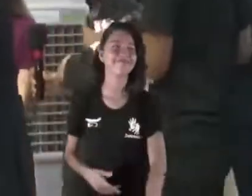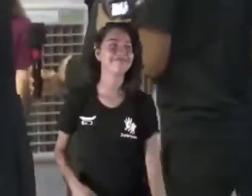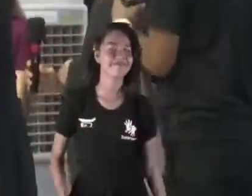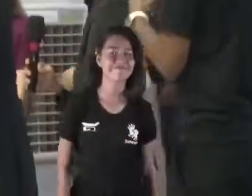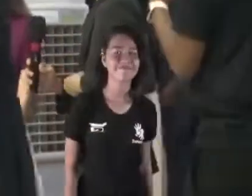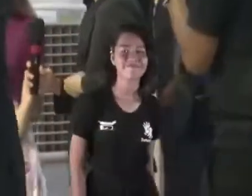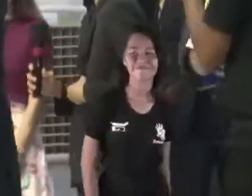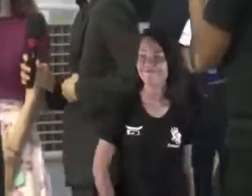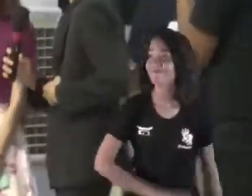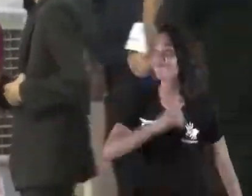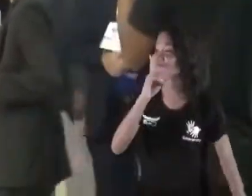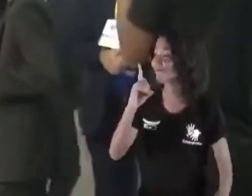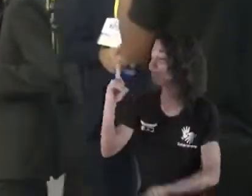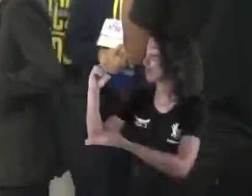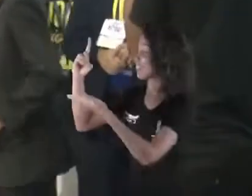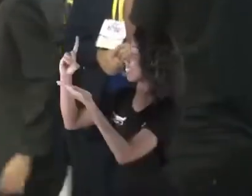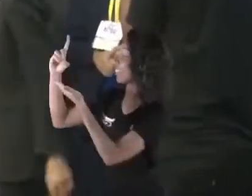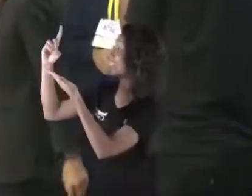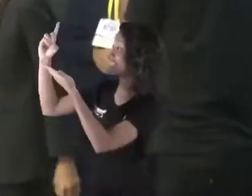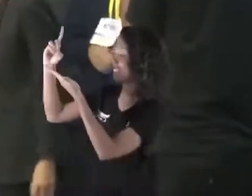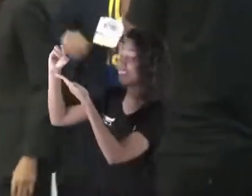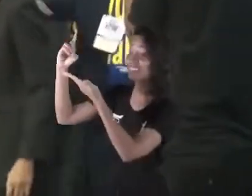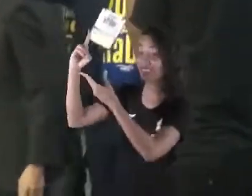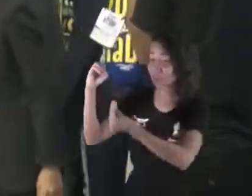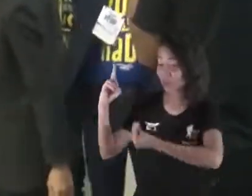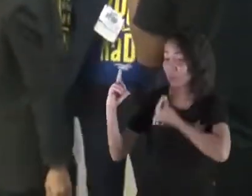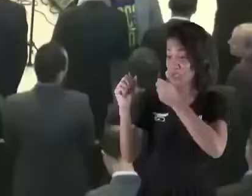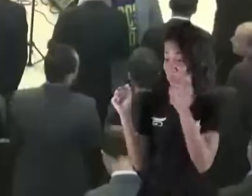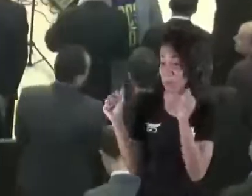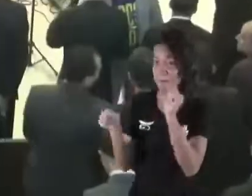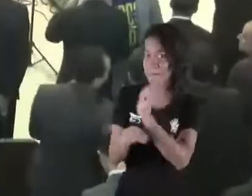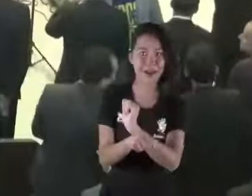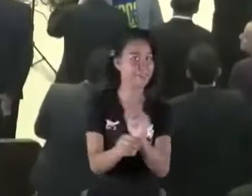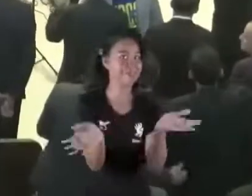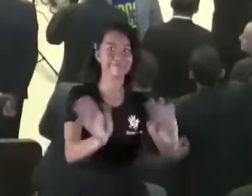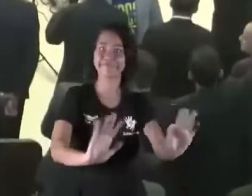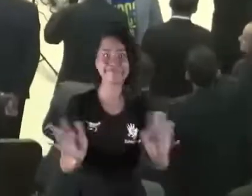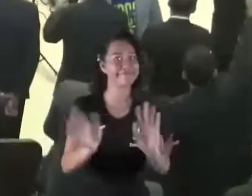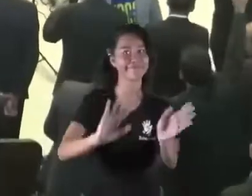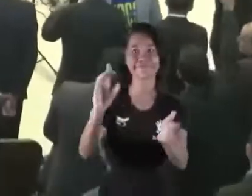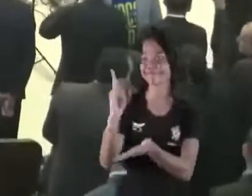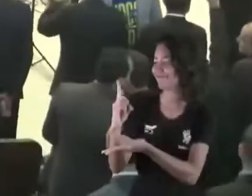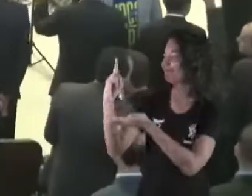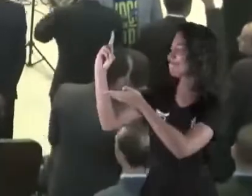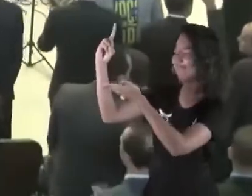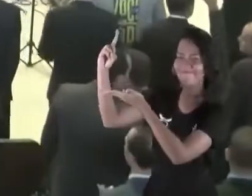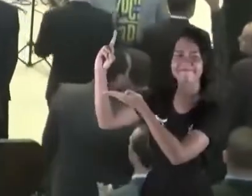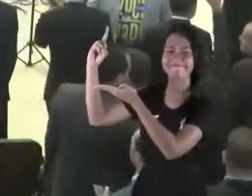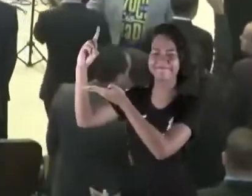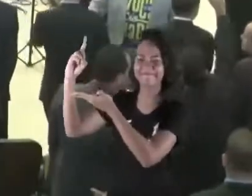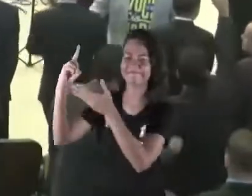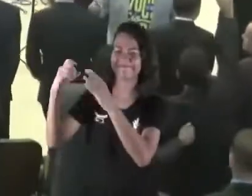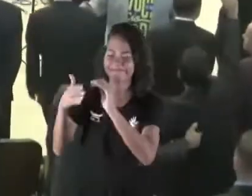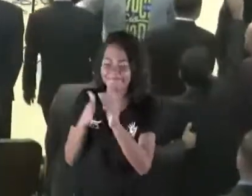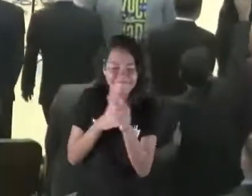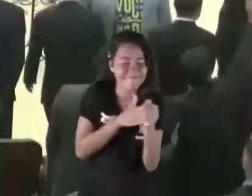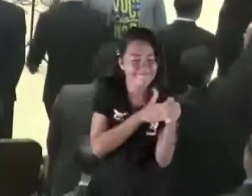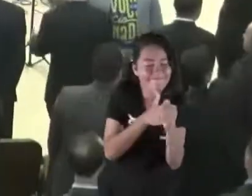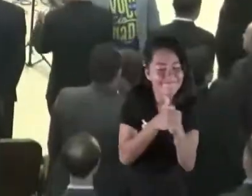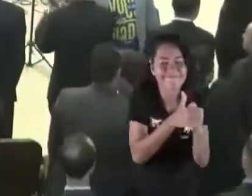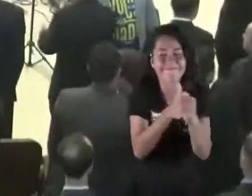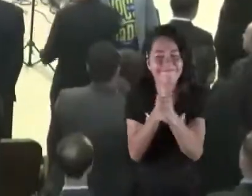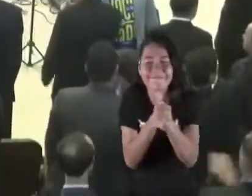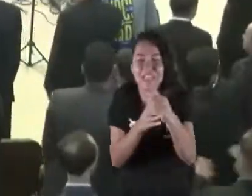Foi por causa dele. 59. Que eu não parei. 60. É por causa dele. 61. Que eu